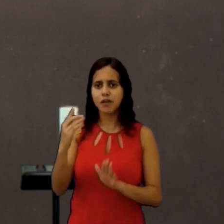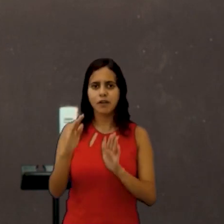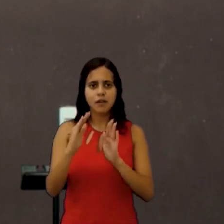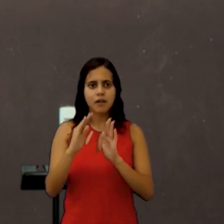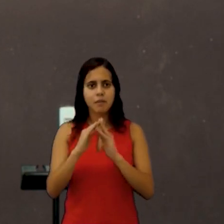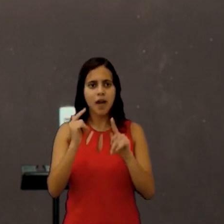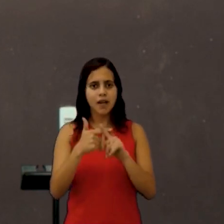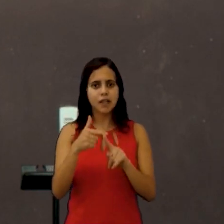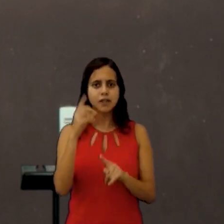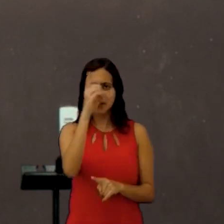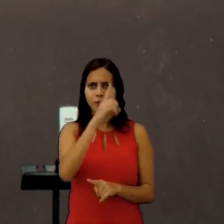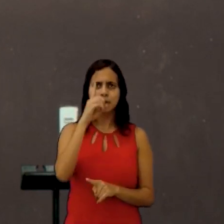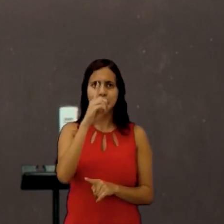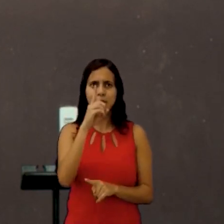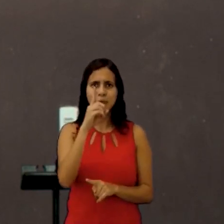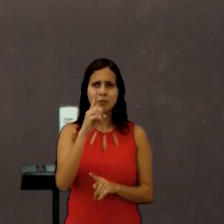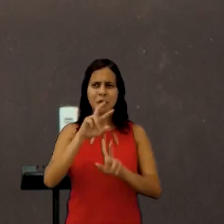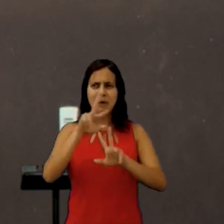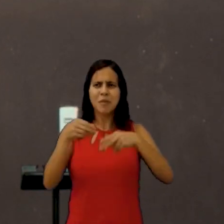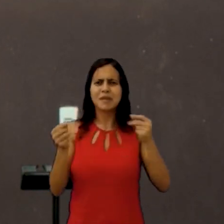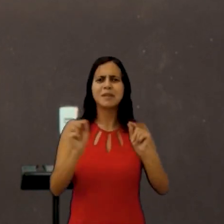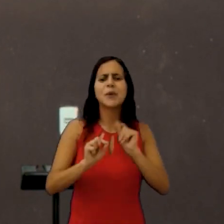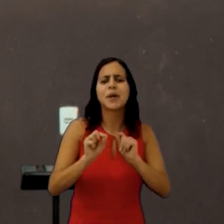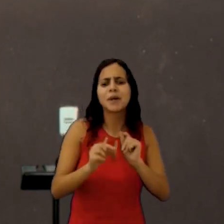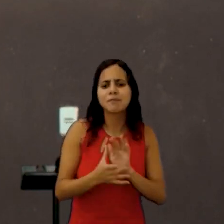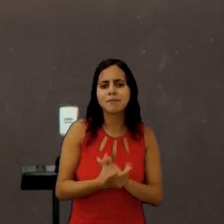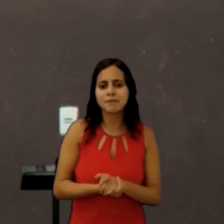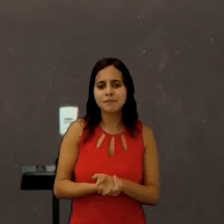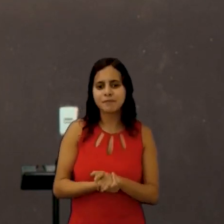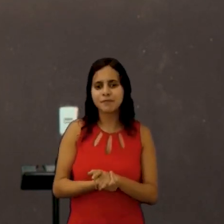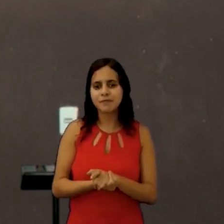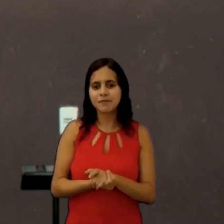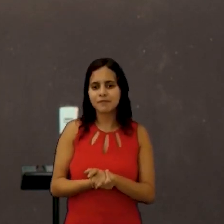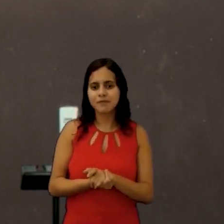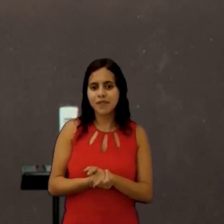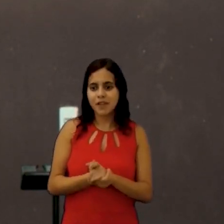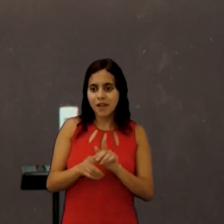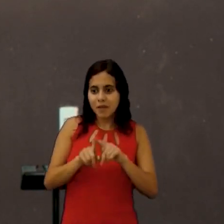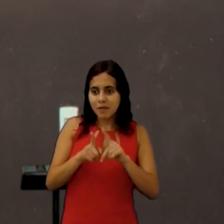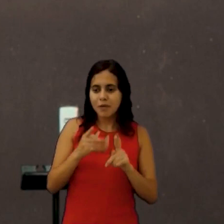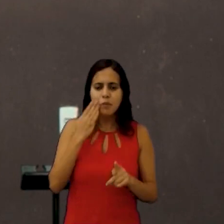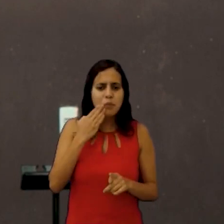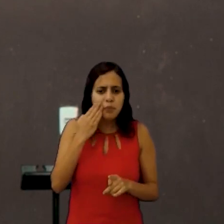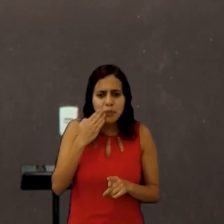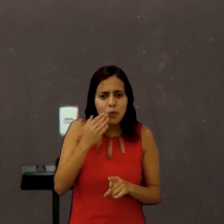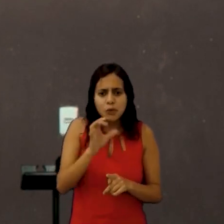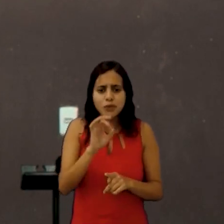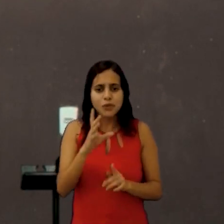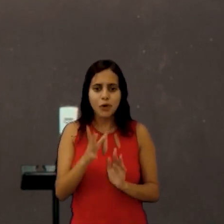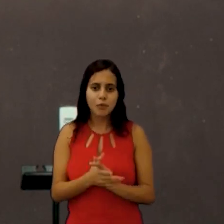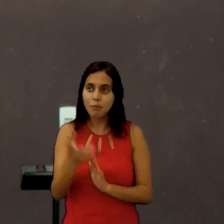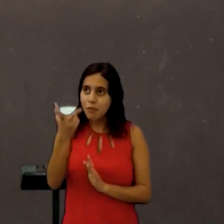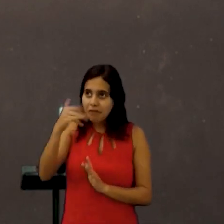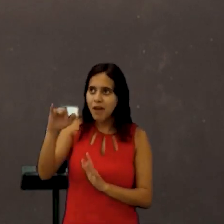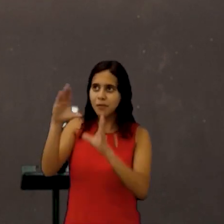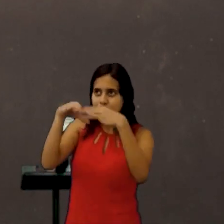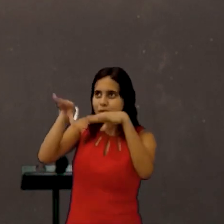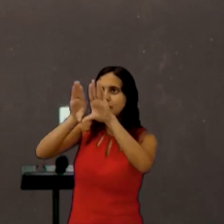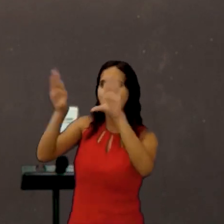pipos, um pirulito. Mas você vai para o céu, vai chegar lá com um pirulito na mão, mas vai chegar no